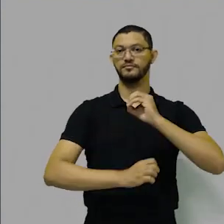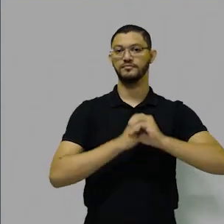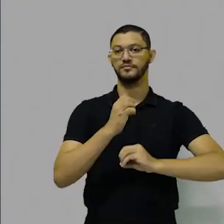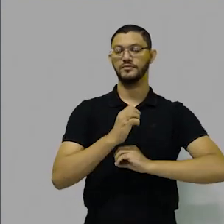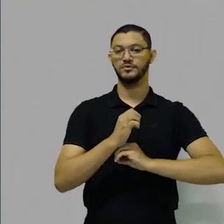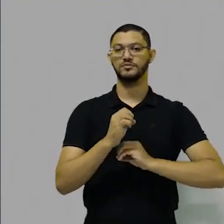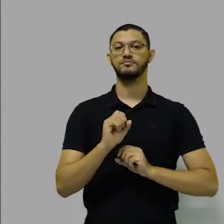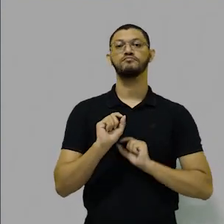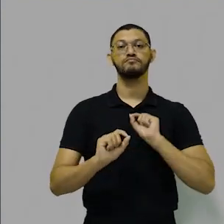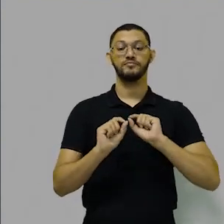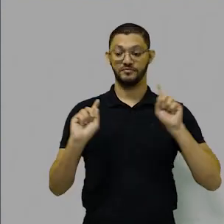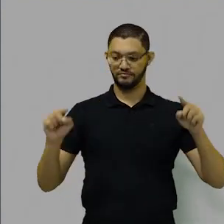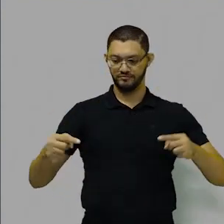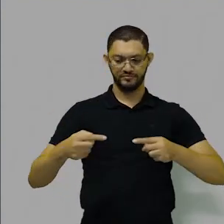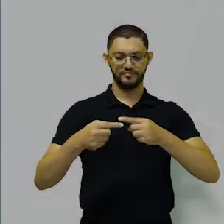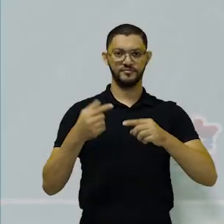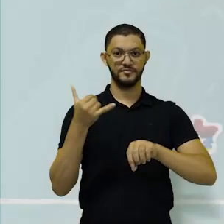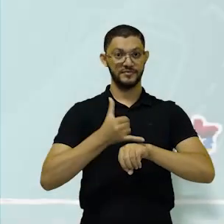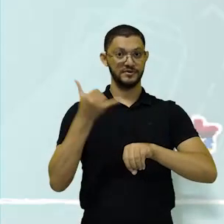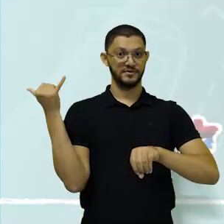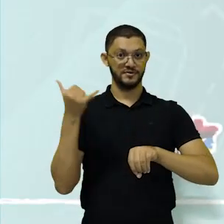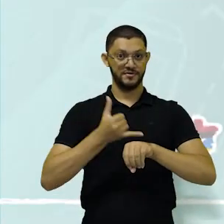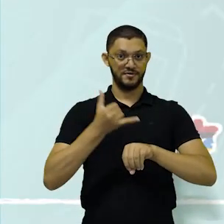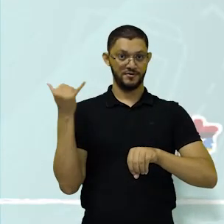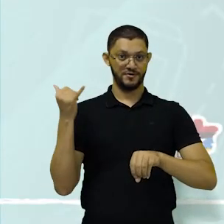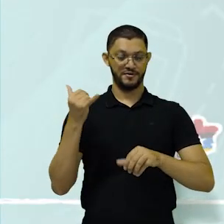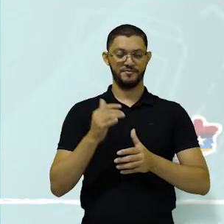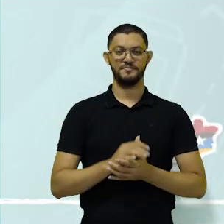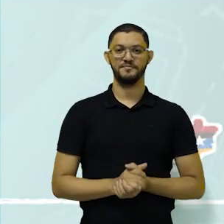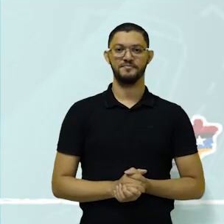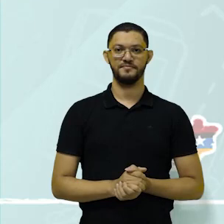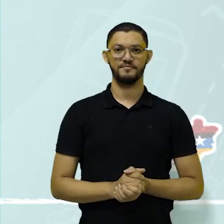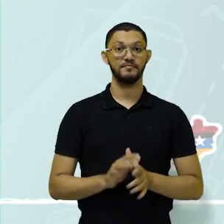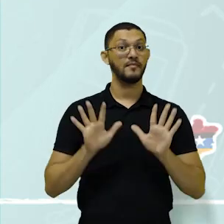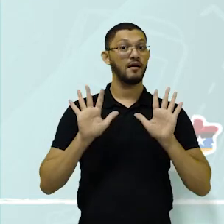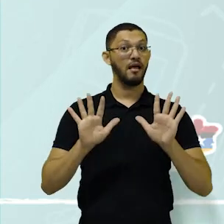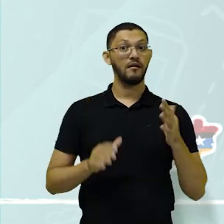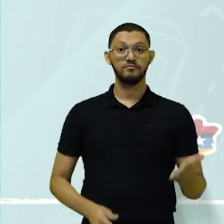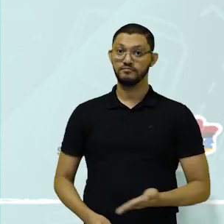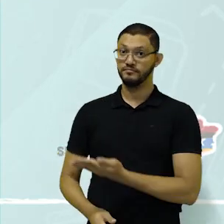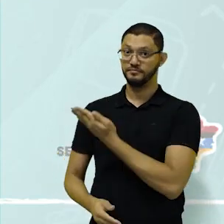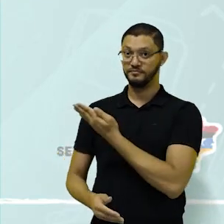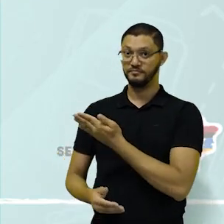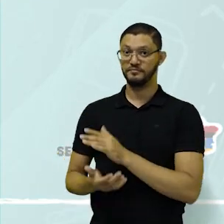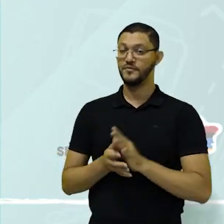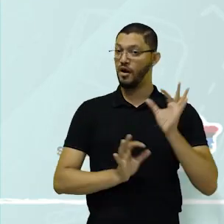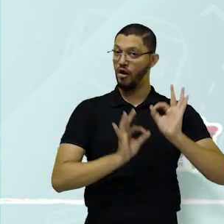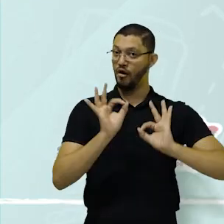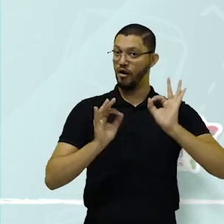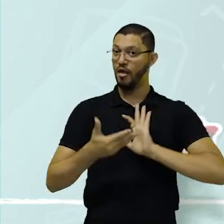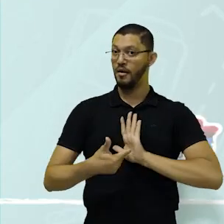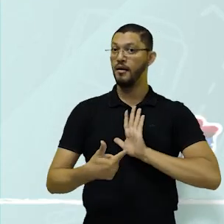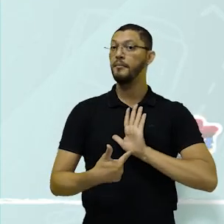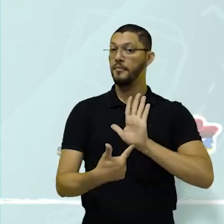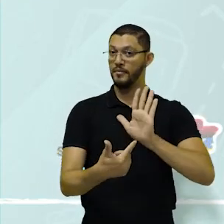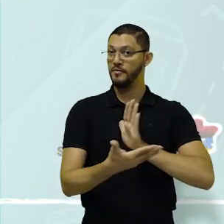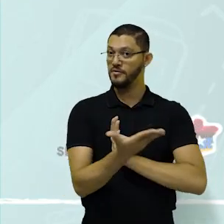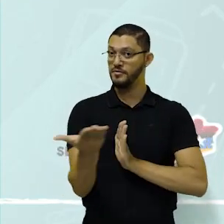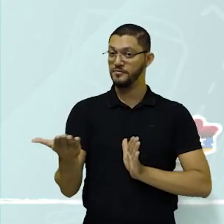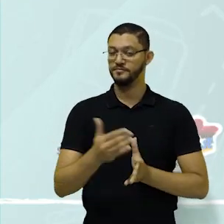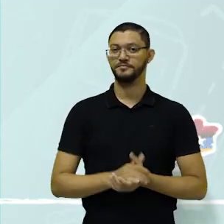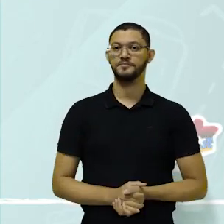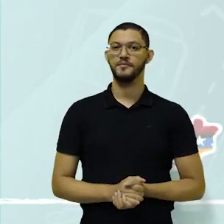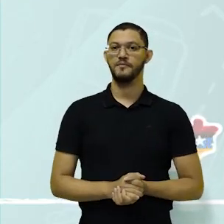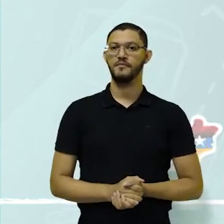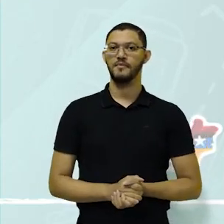ser estabelecida a ligação iônica. Olha só o esquema que preparei para vocês.